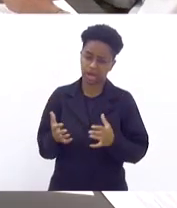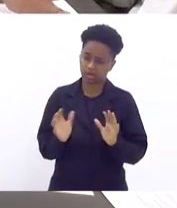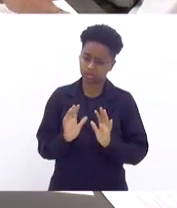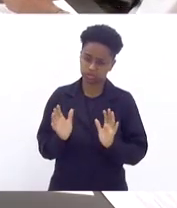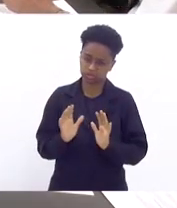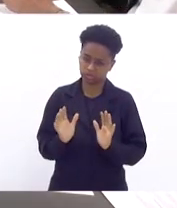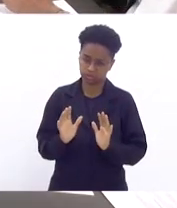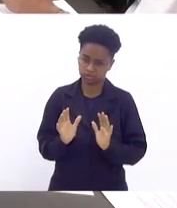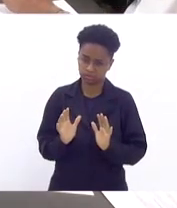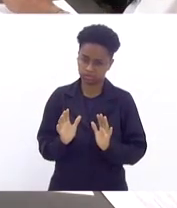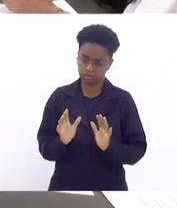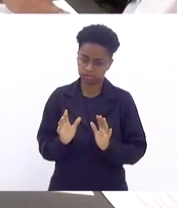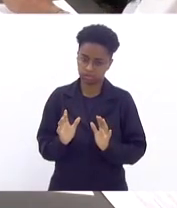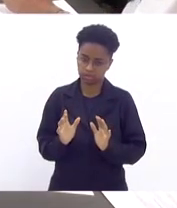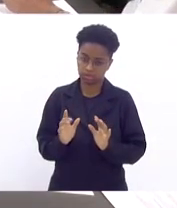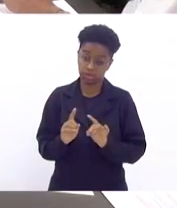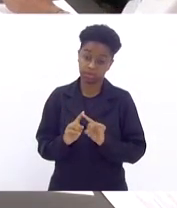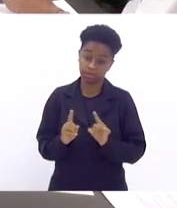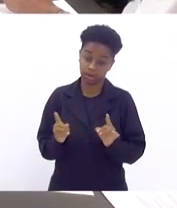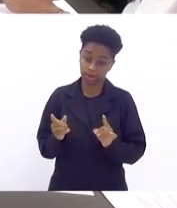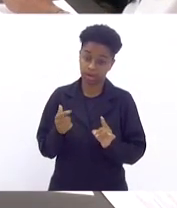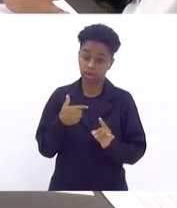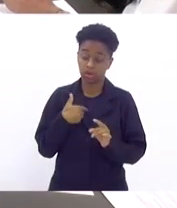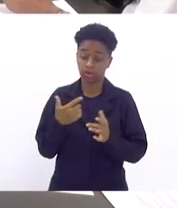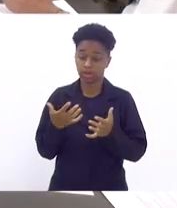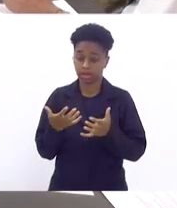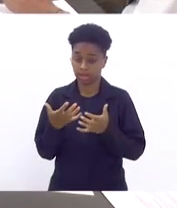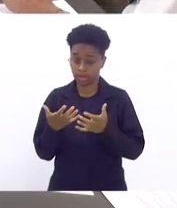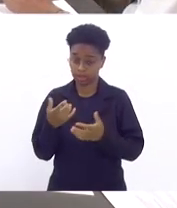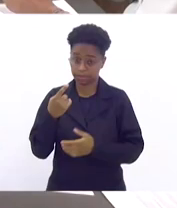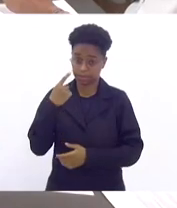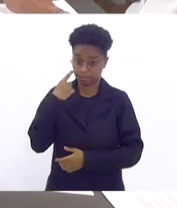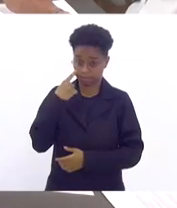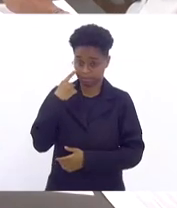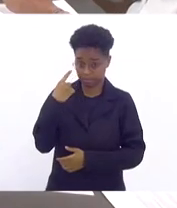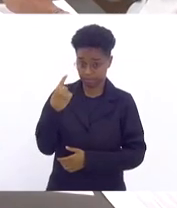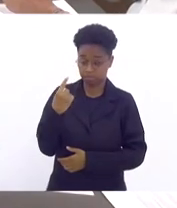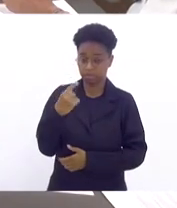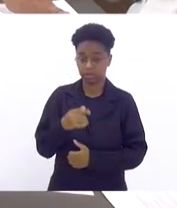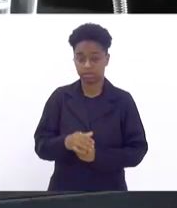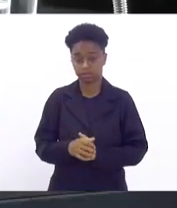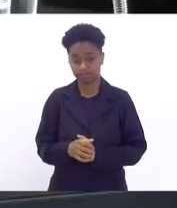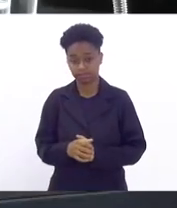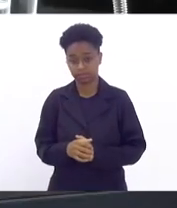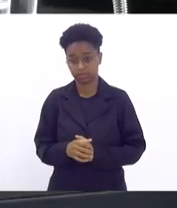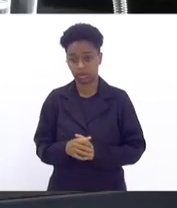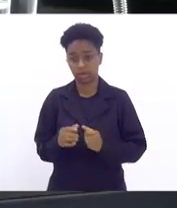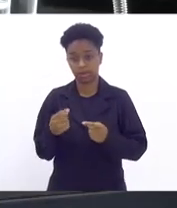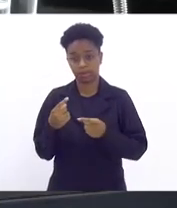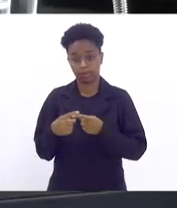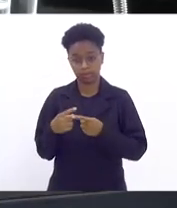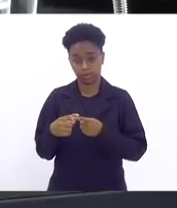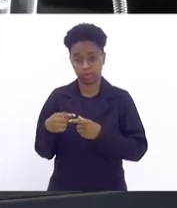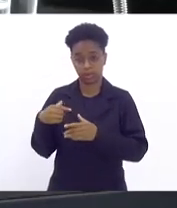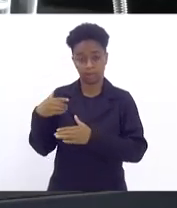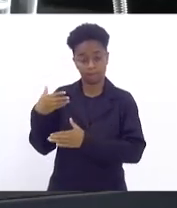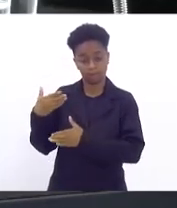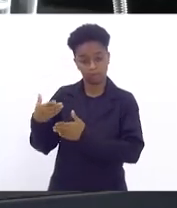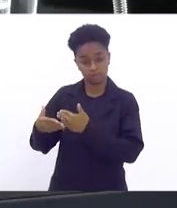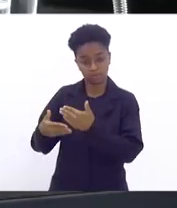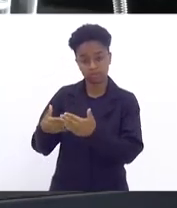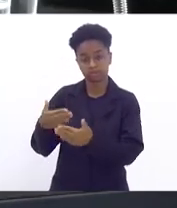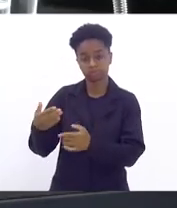Eu só gostaria de ponderar para que os procedimentos a